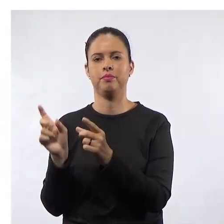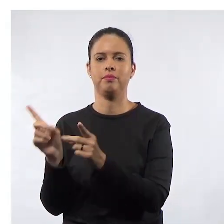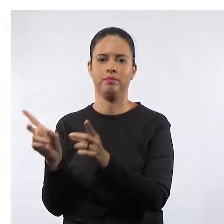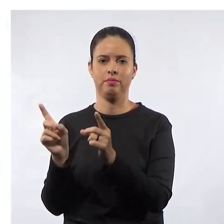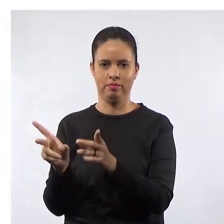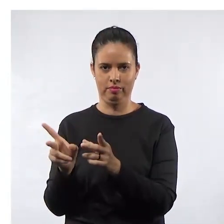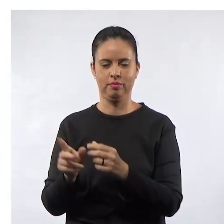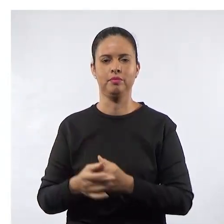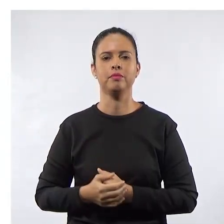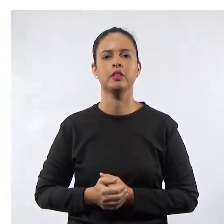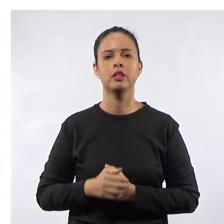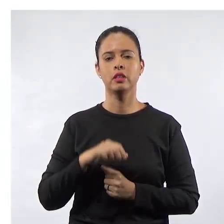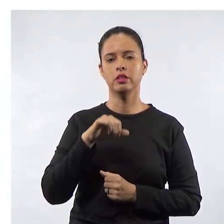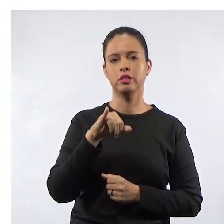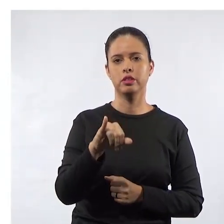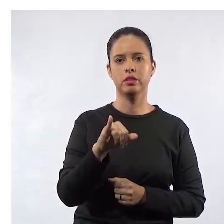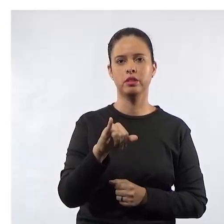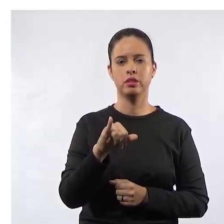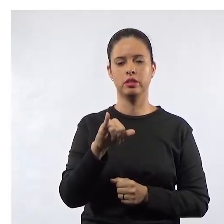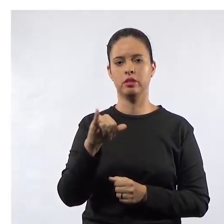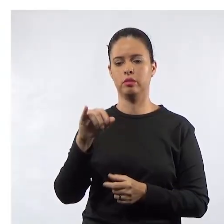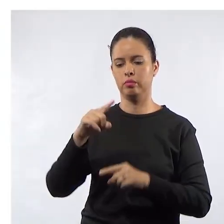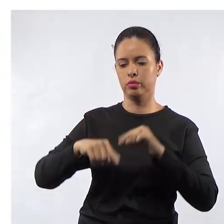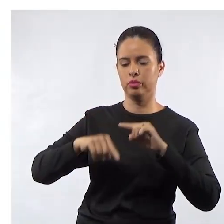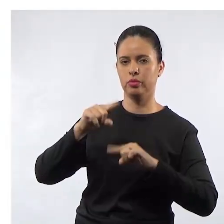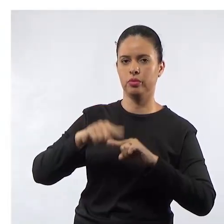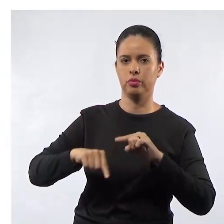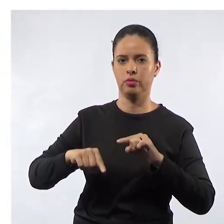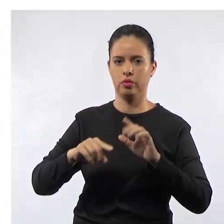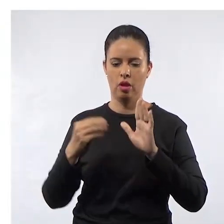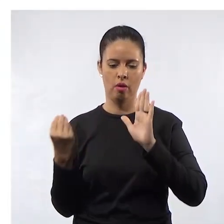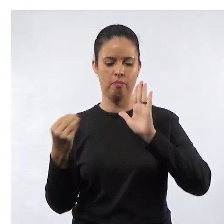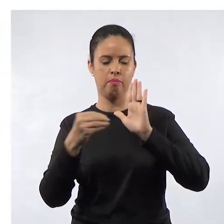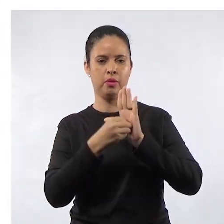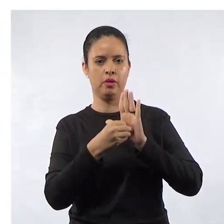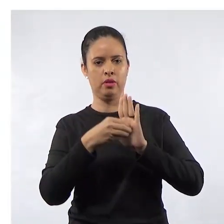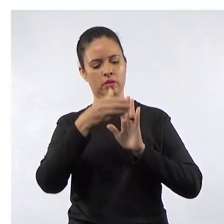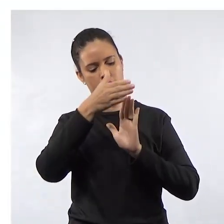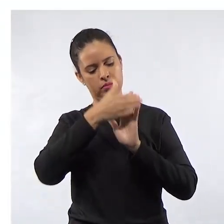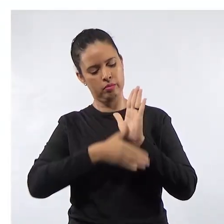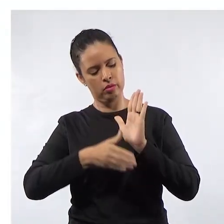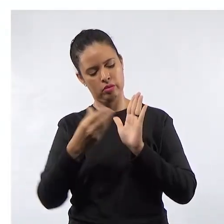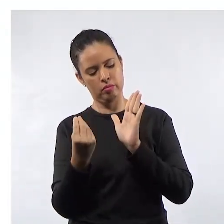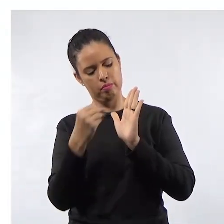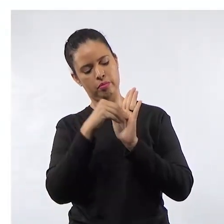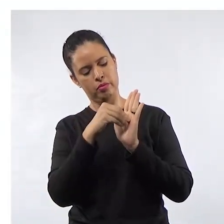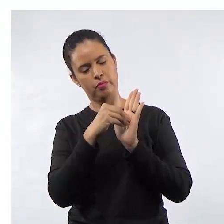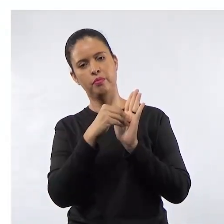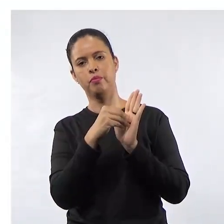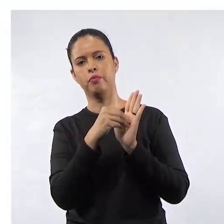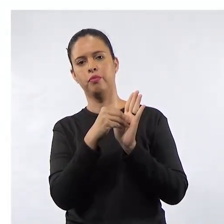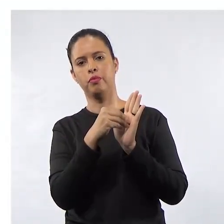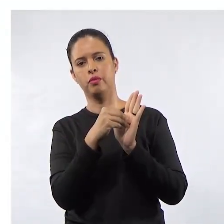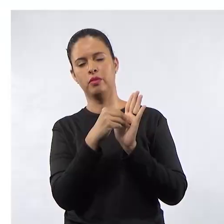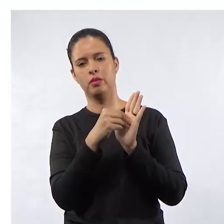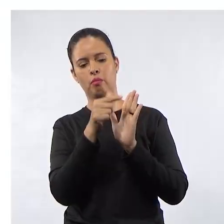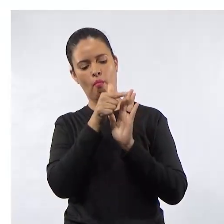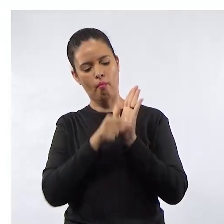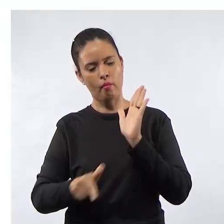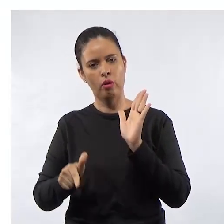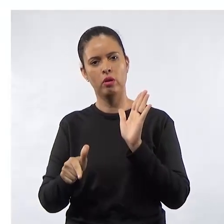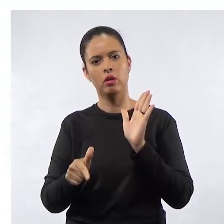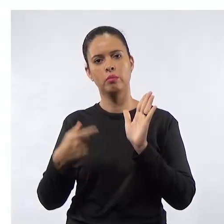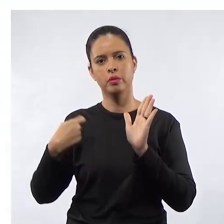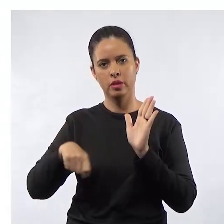né? Olha só, se o produto for fornecido sem identificação clara do seu fabricante, do produto, do construtor,